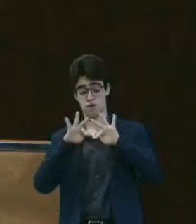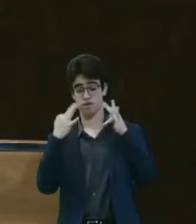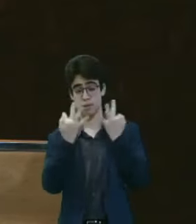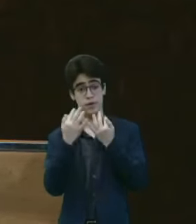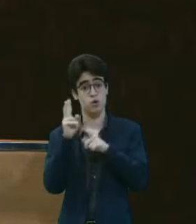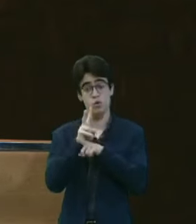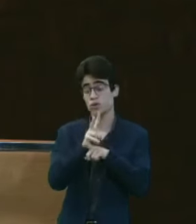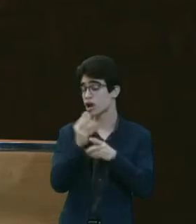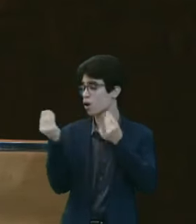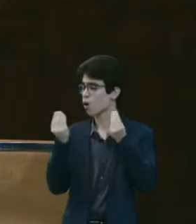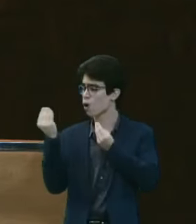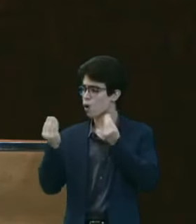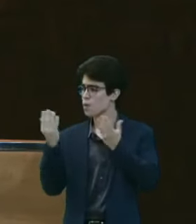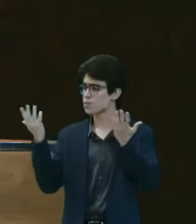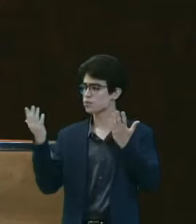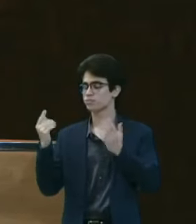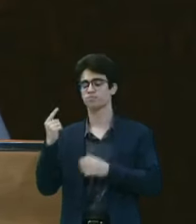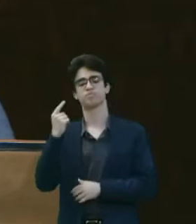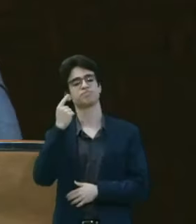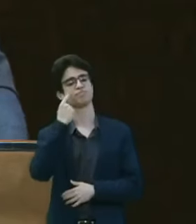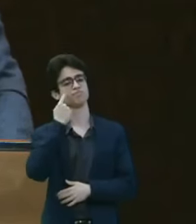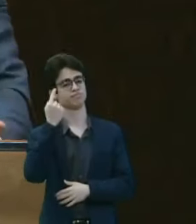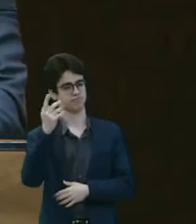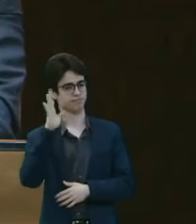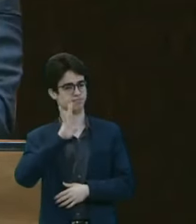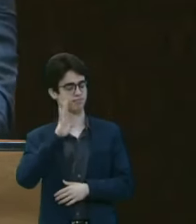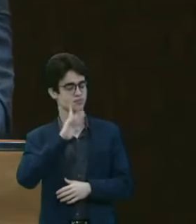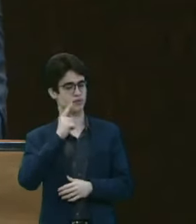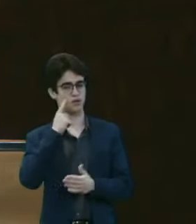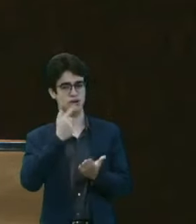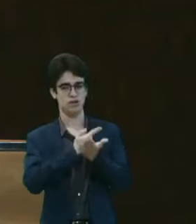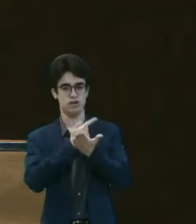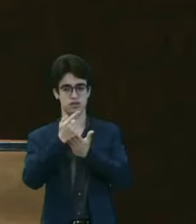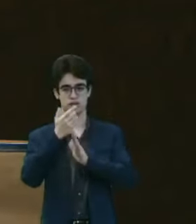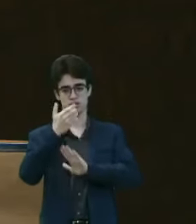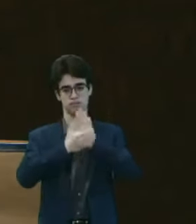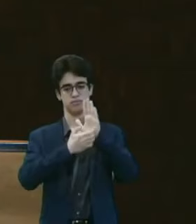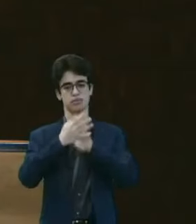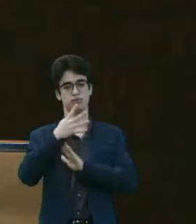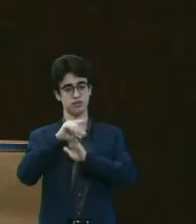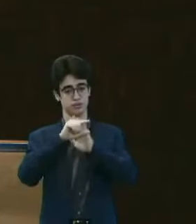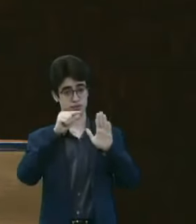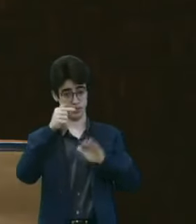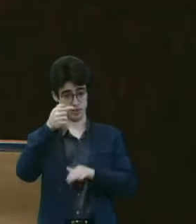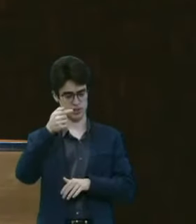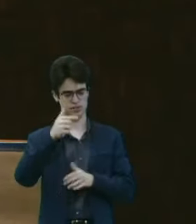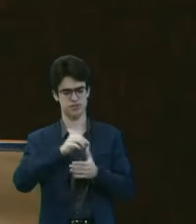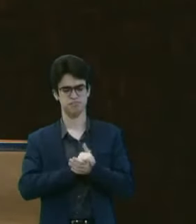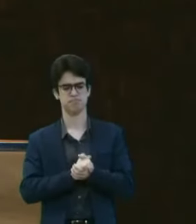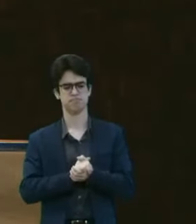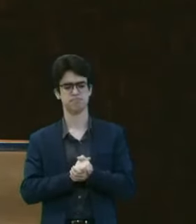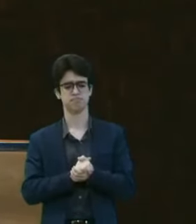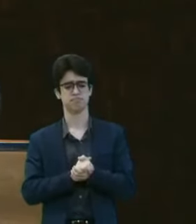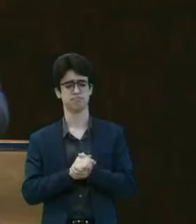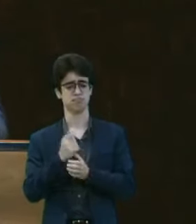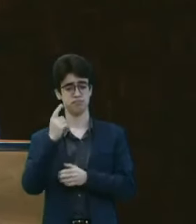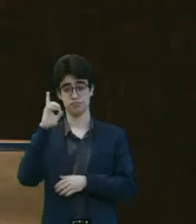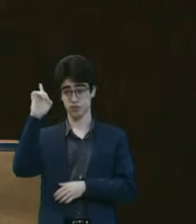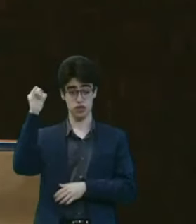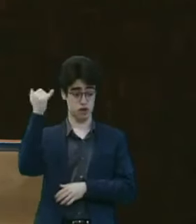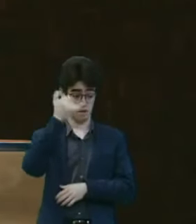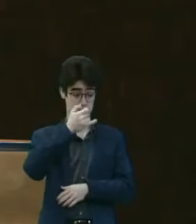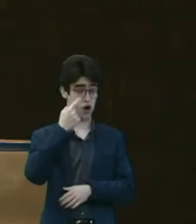casa? Olha que interessante, Gênesis 4, versículo 7. Olha o que Deus diz para